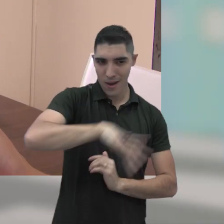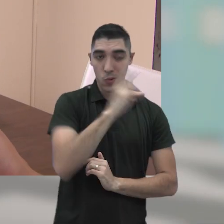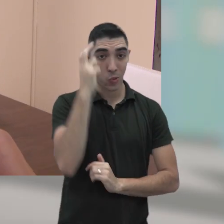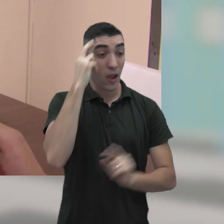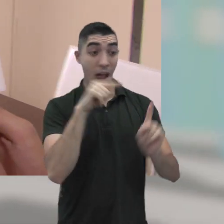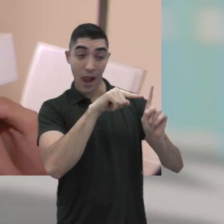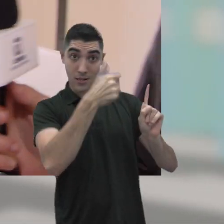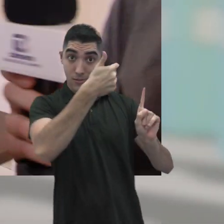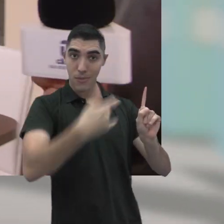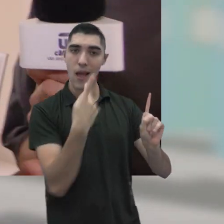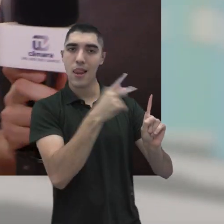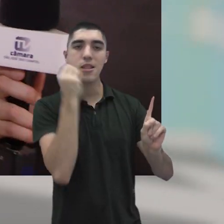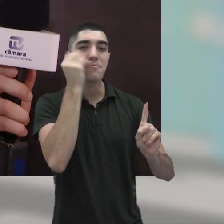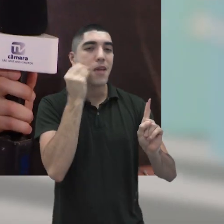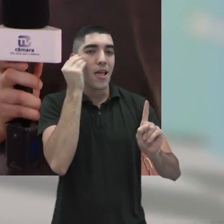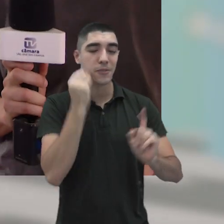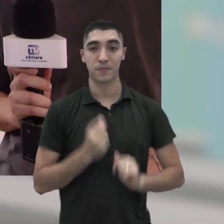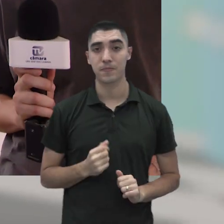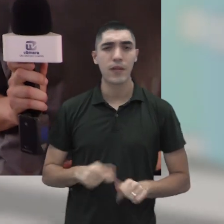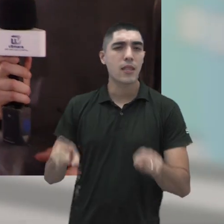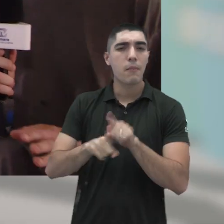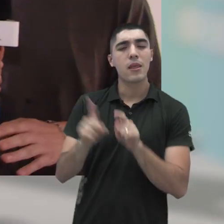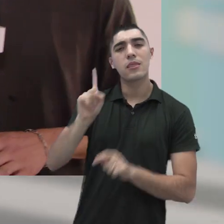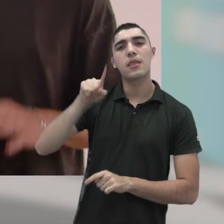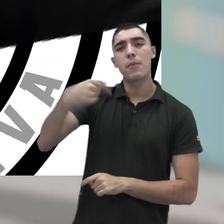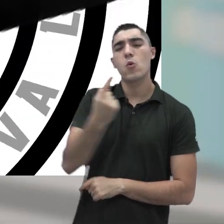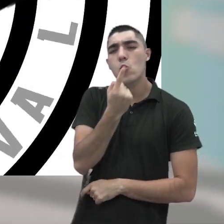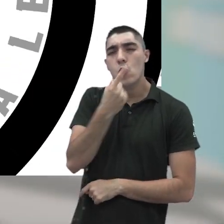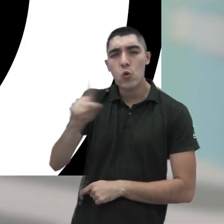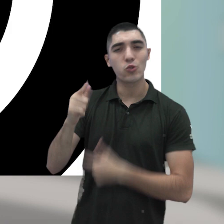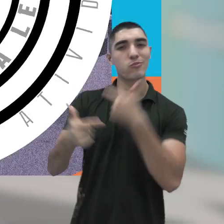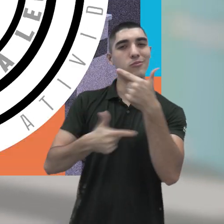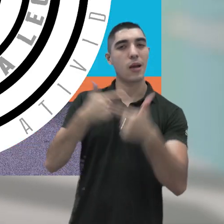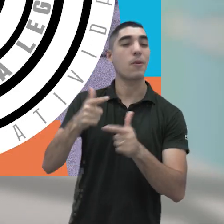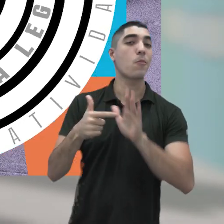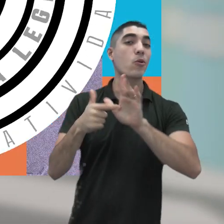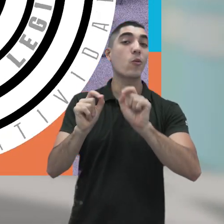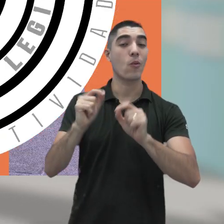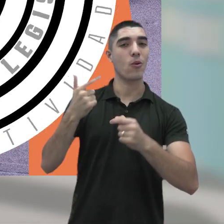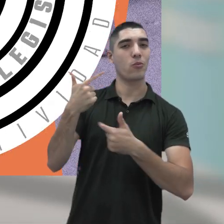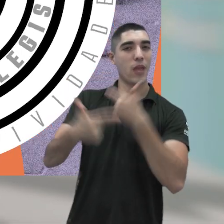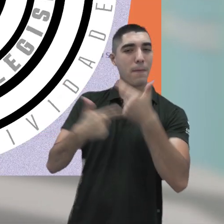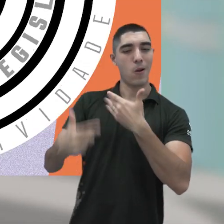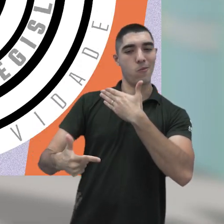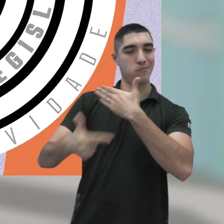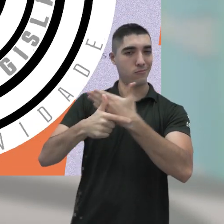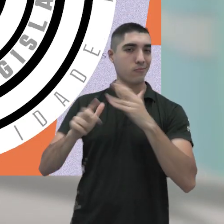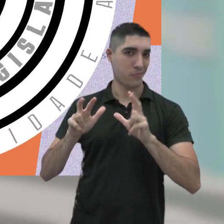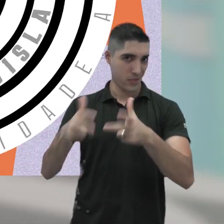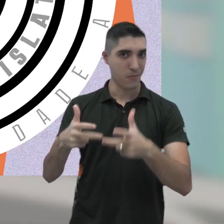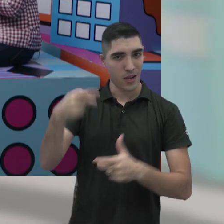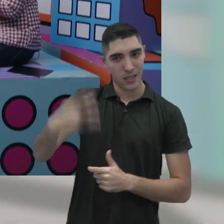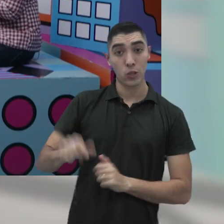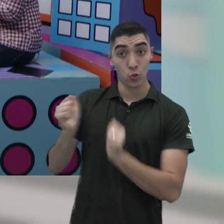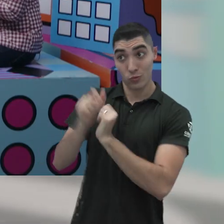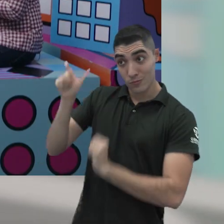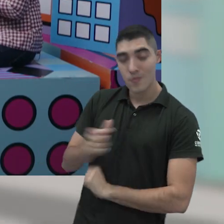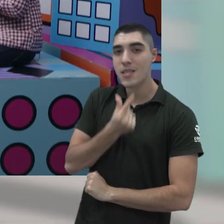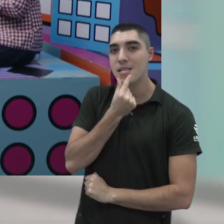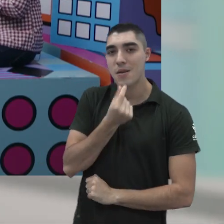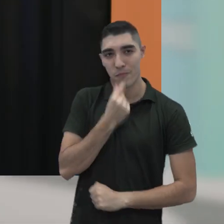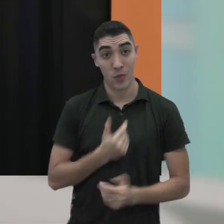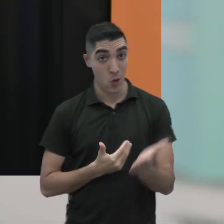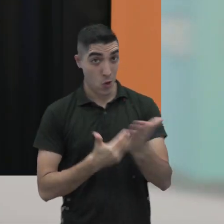vai compartilhar com a gente como foi a experiência. E para fechar, tem ainda o quadro Atividade Legislativa, desta vez com